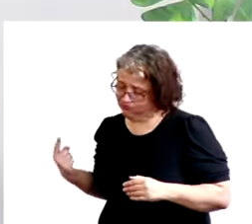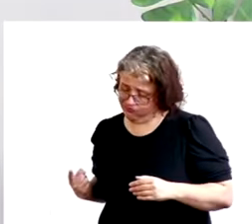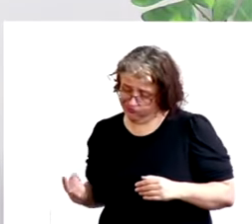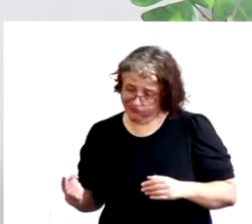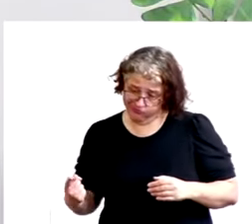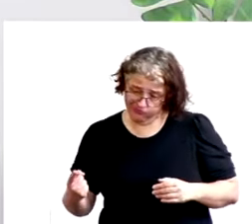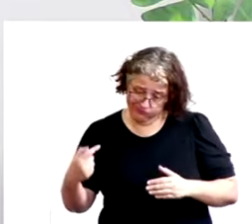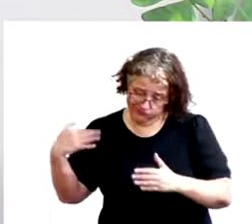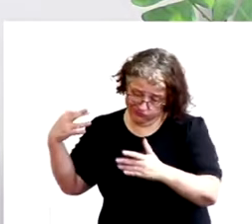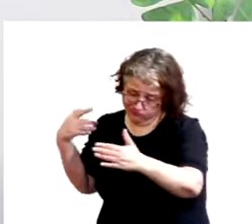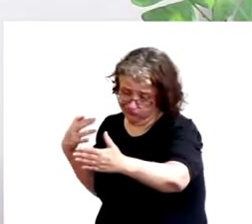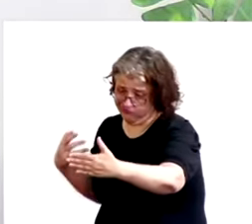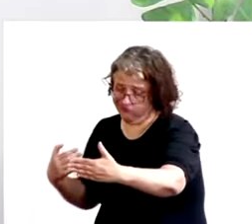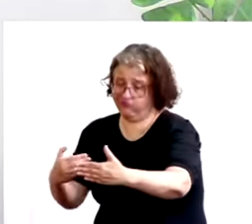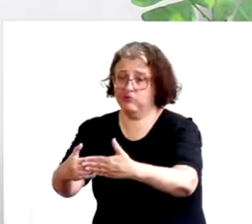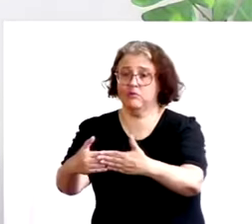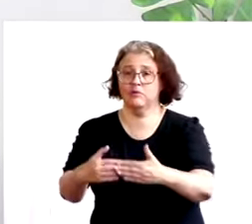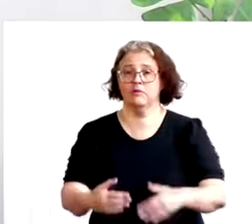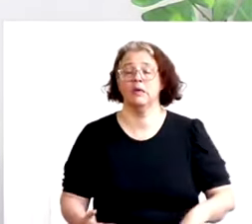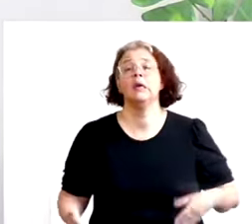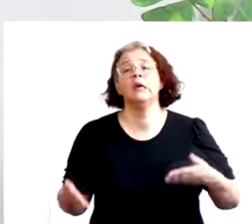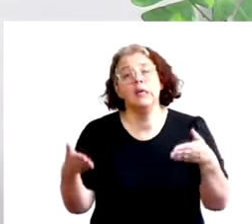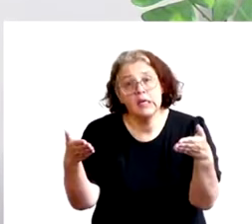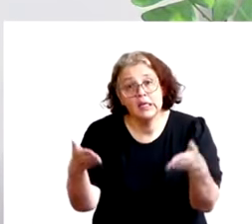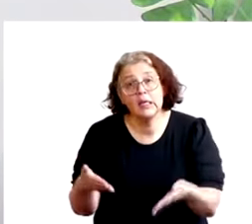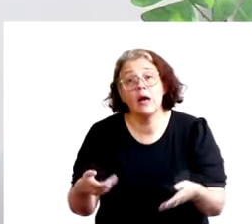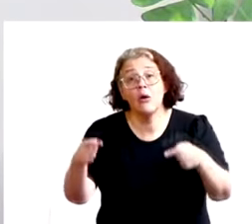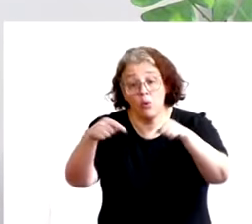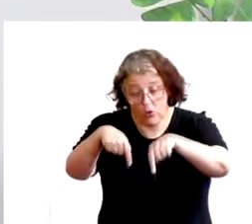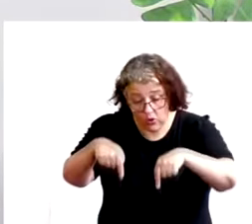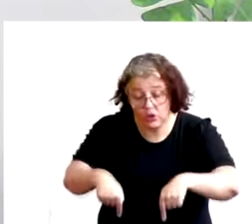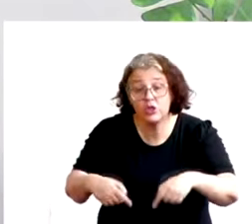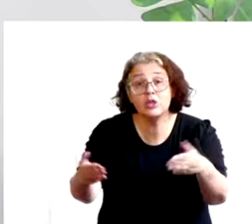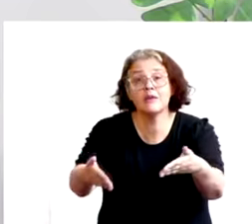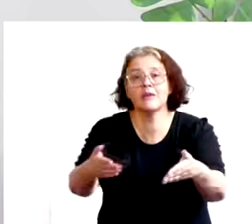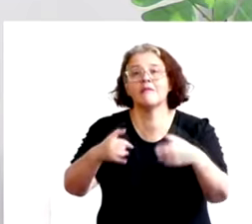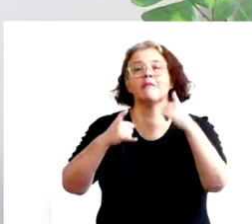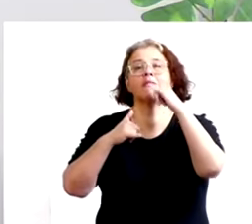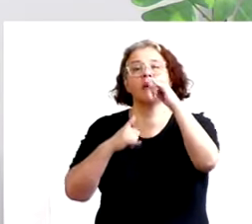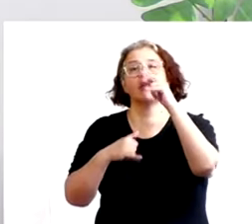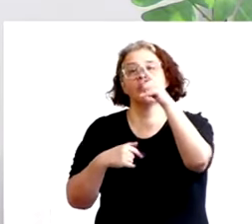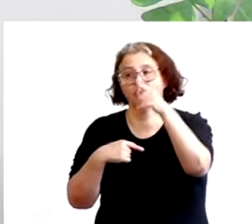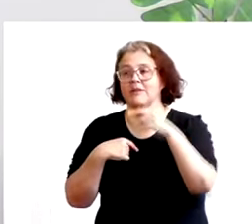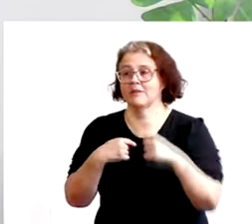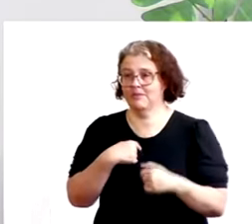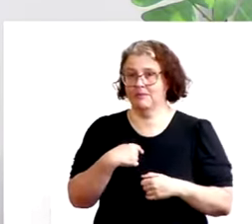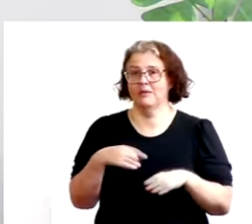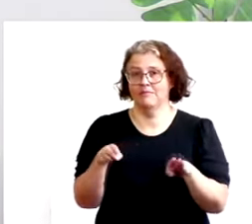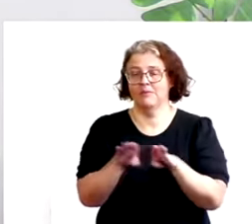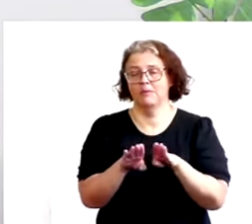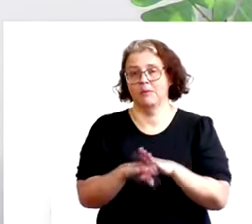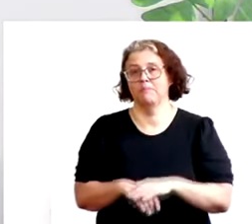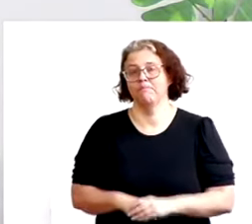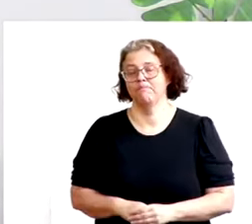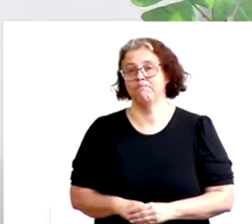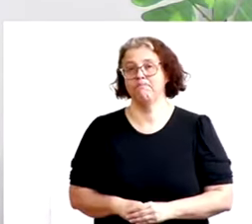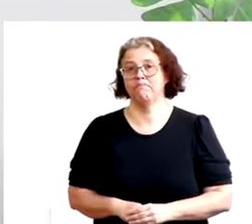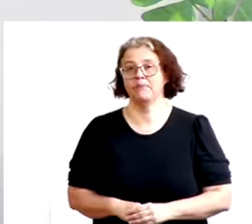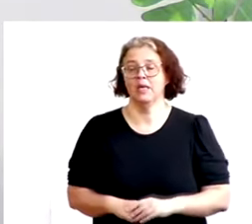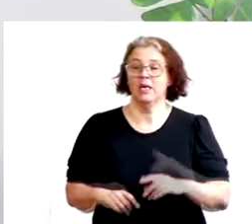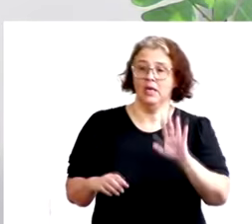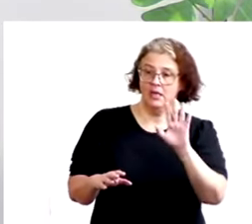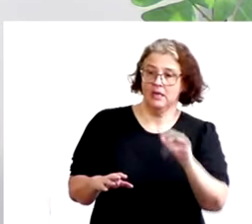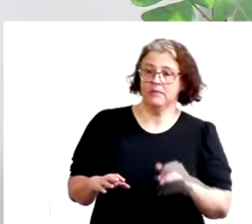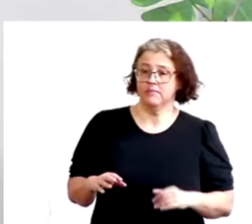eu e você no dia de hoje o povo de Israel tinha um recurso divinamente